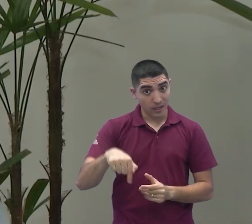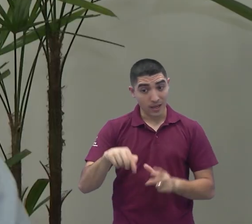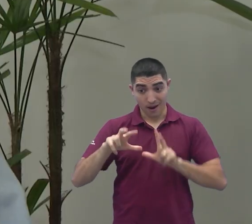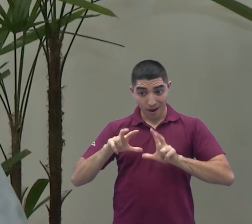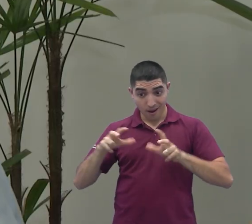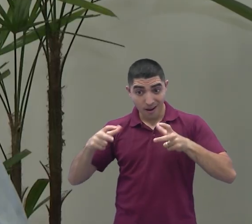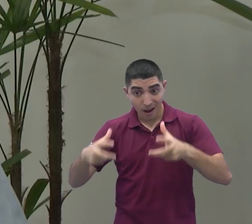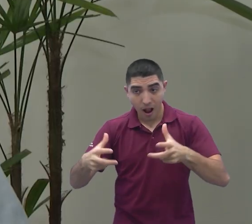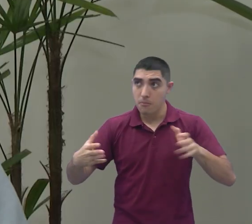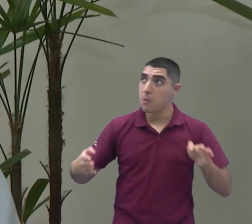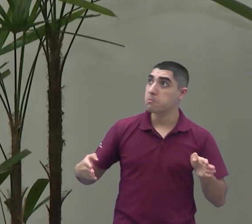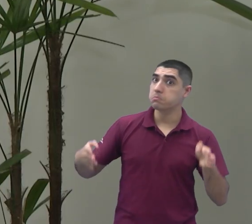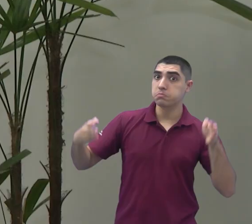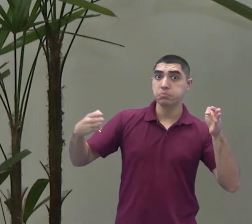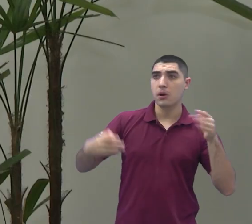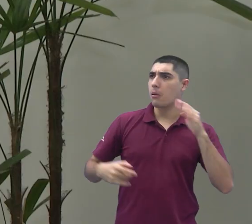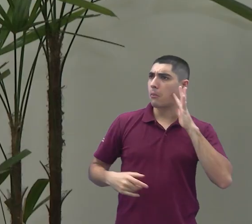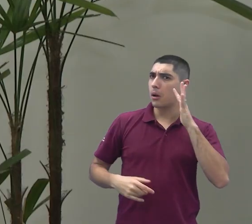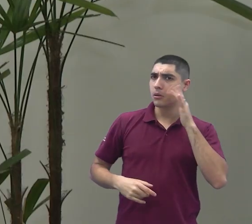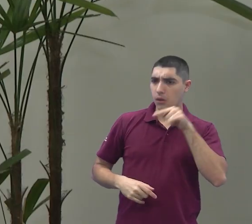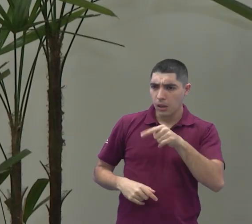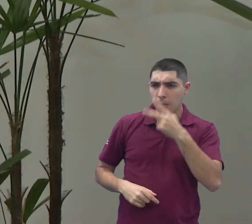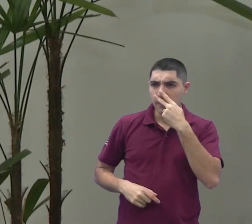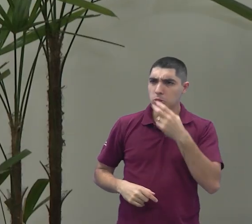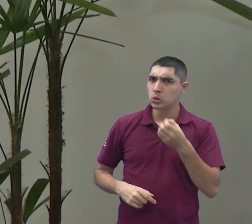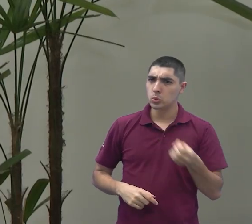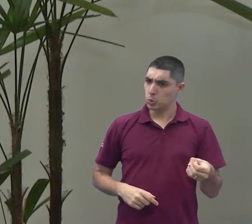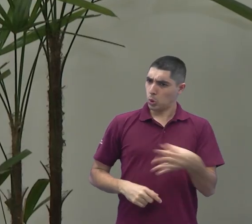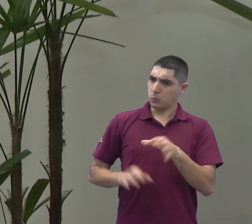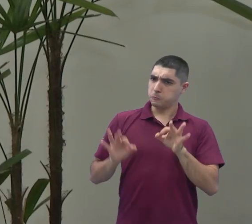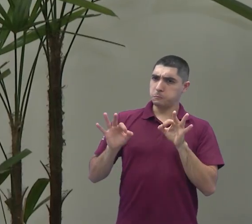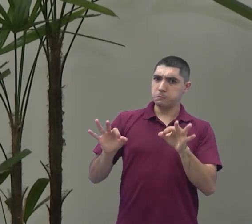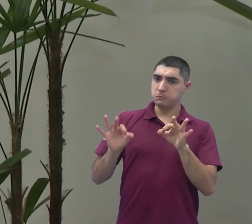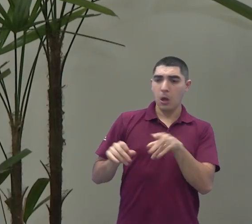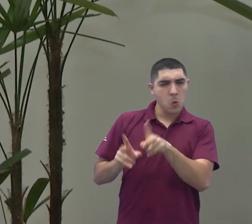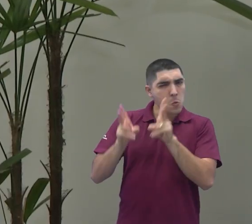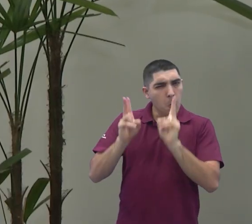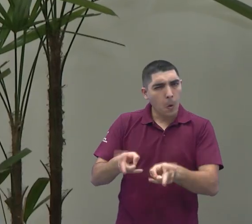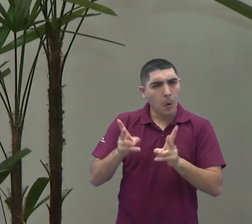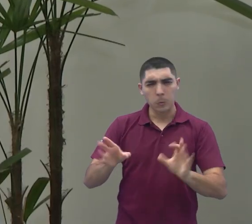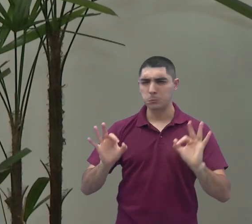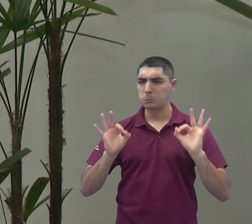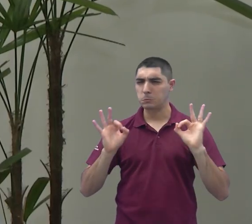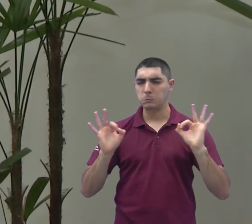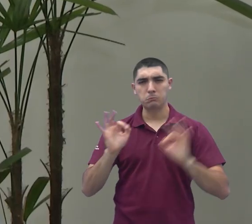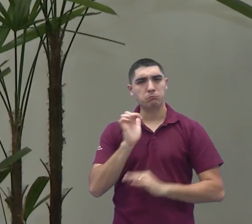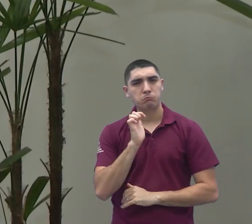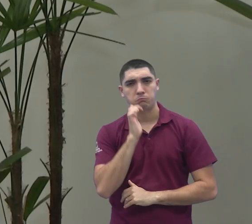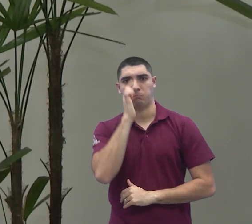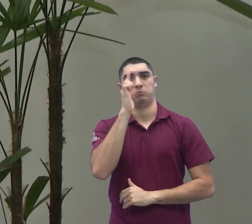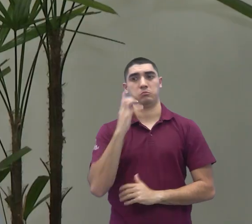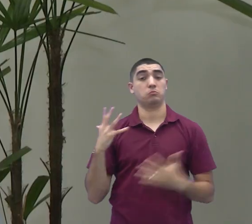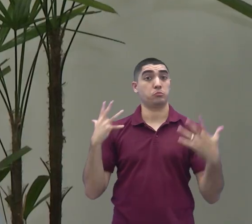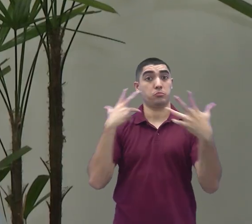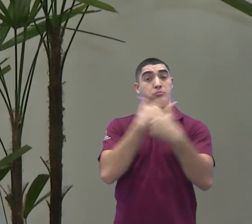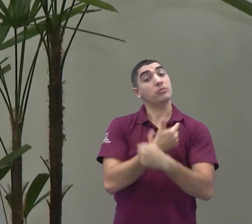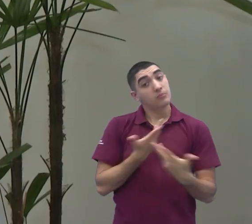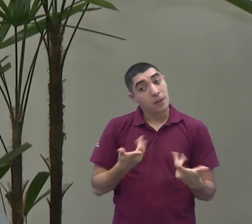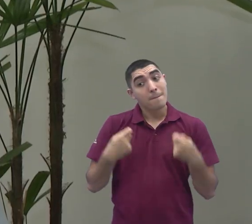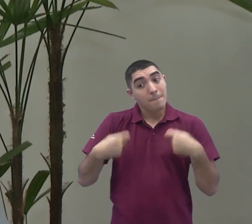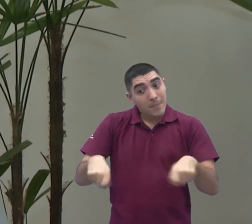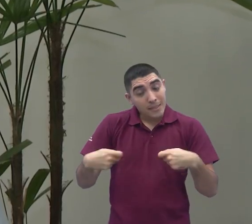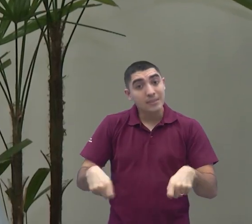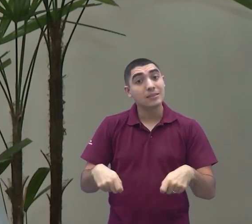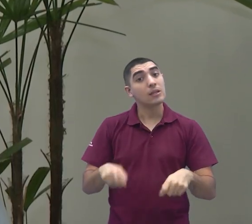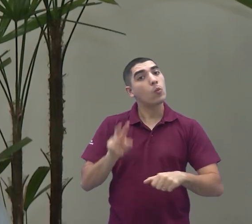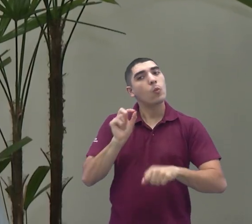entramos, você passa no prédio da Câmara, ele parece que foi construído ontem. Ele continua impecável. Exatamente isso